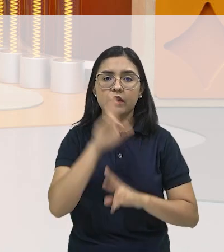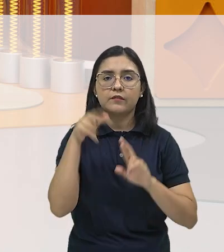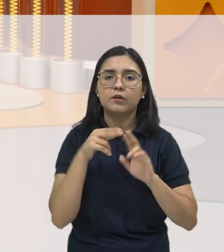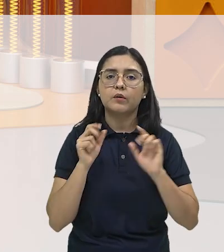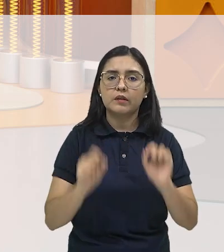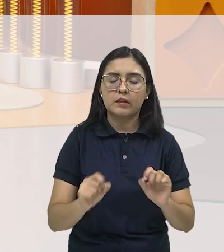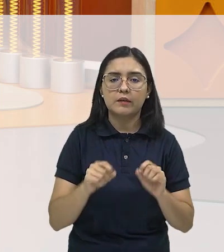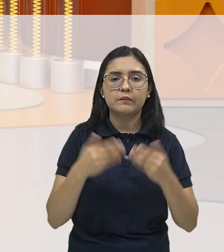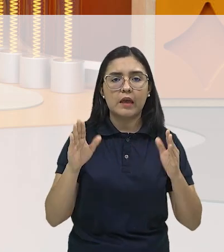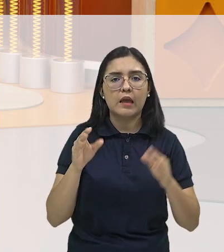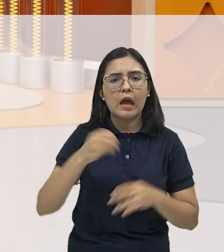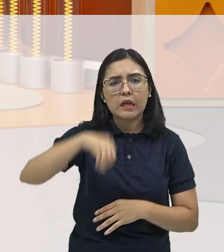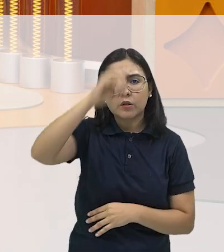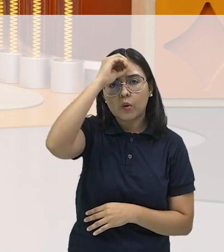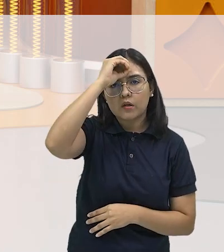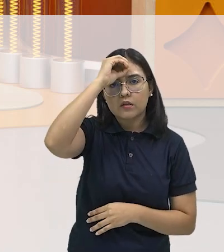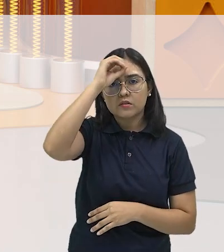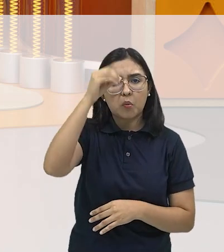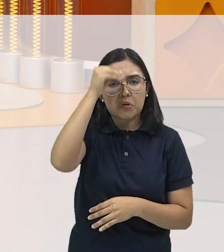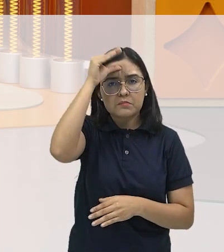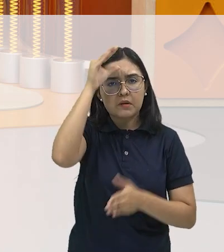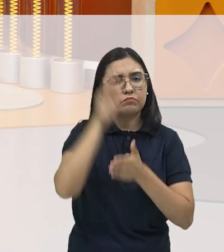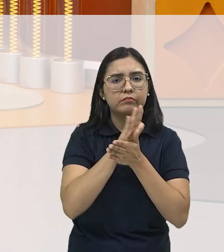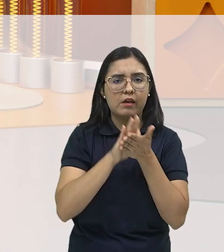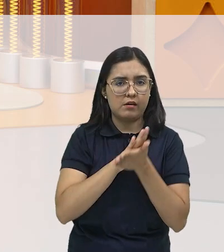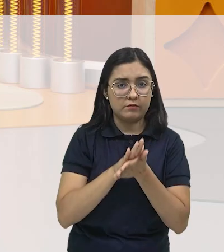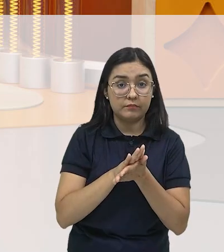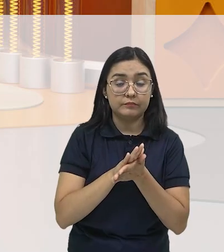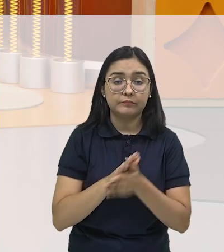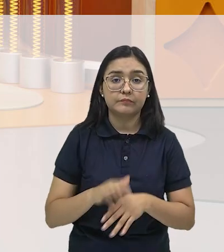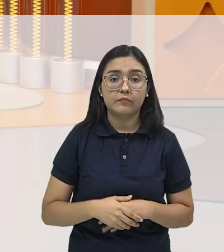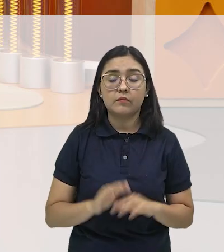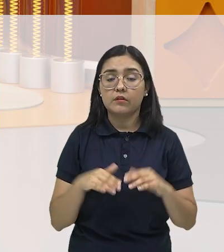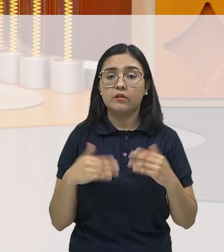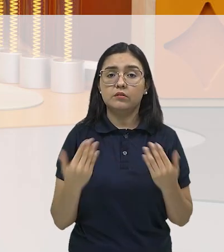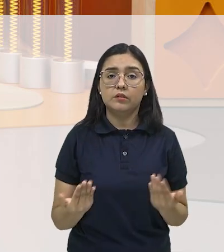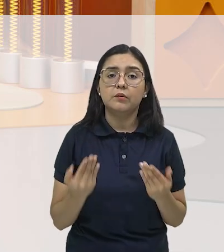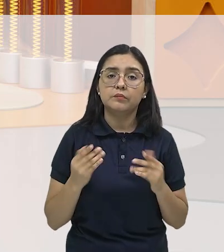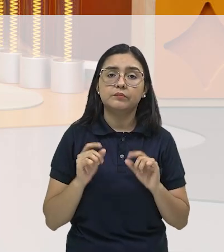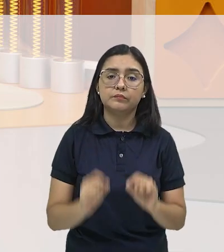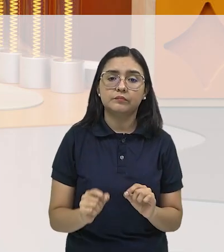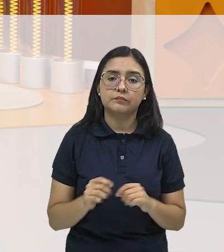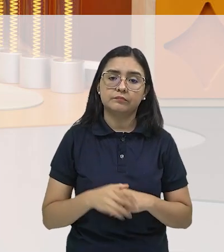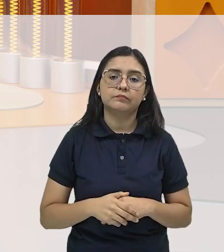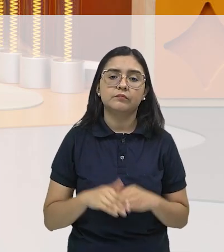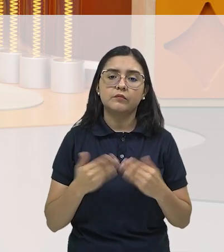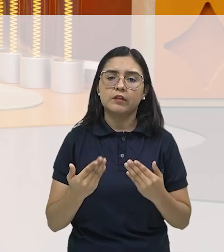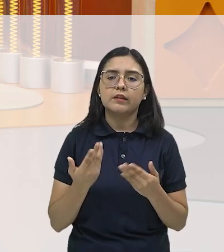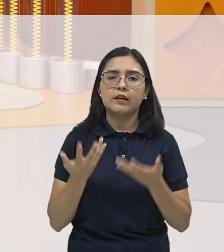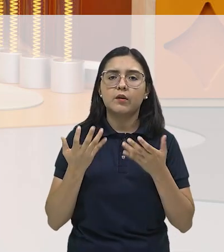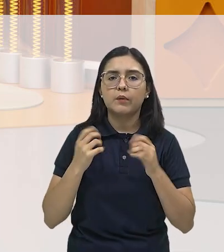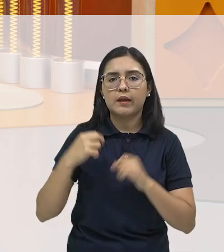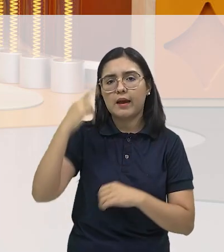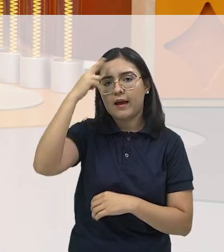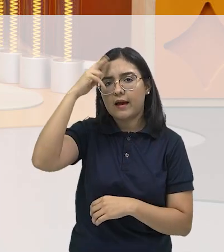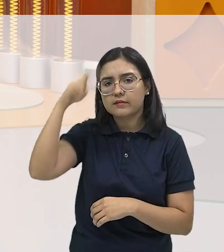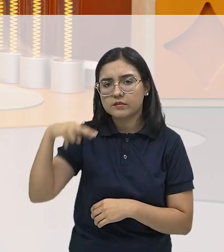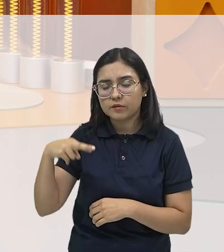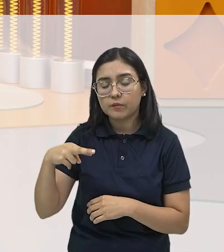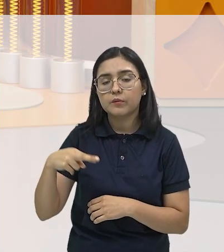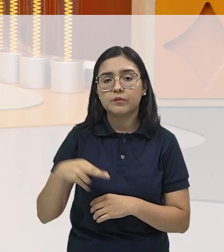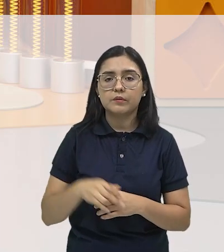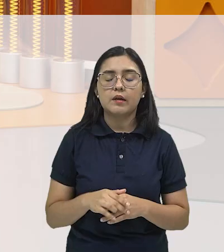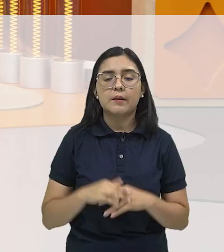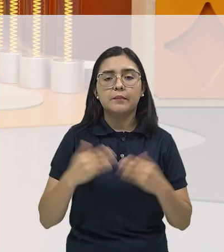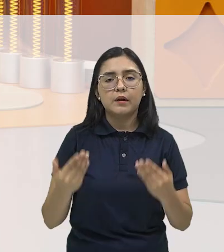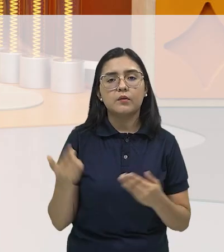à ignorância de conhecimento. Então, quando nós falamos na questão da busca da razão, é a busca